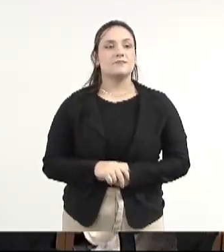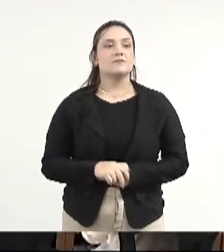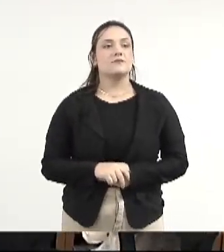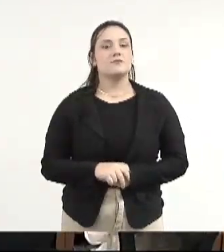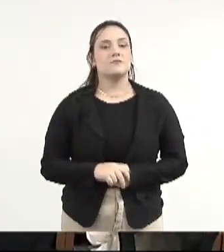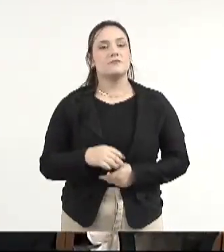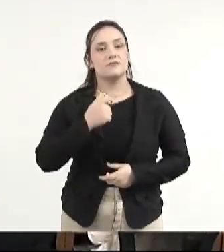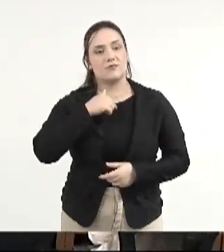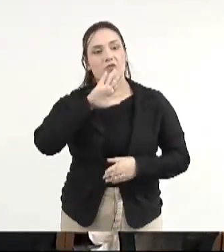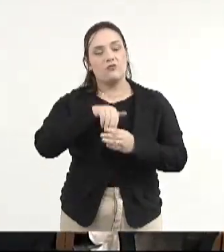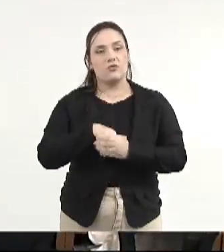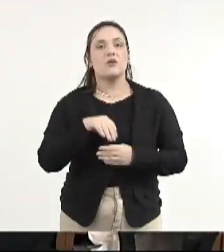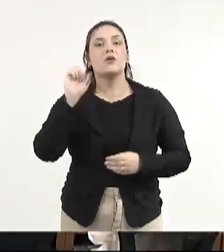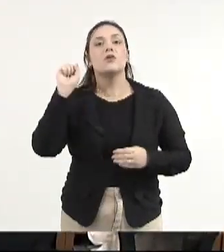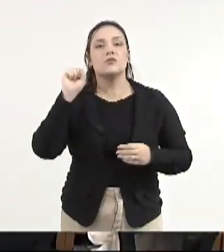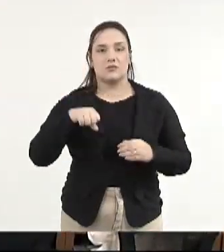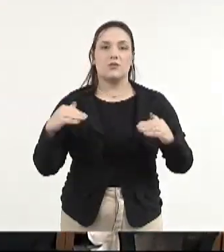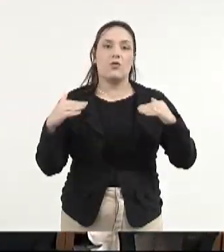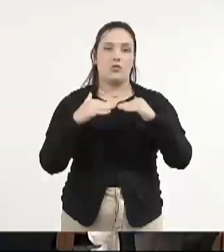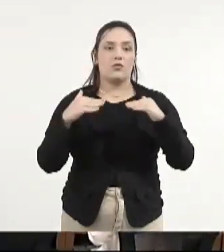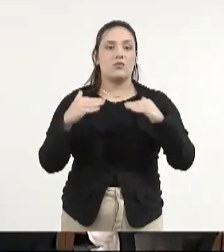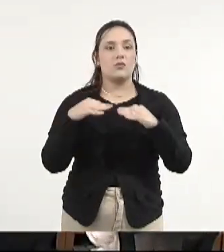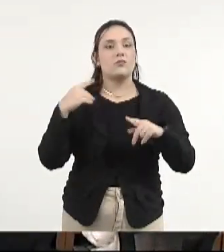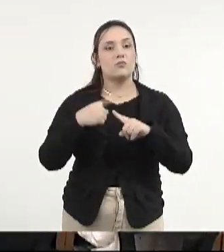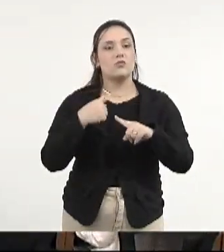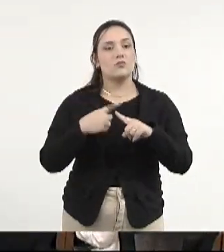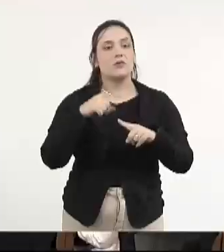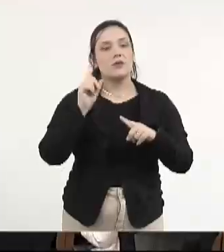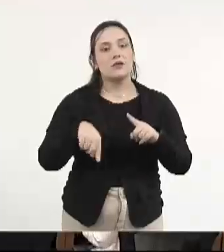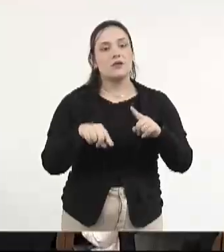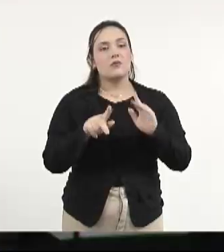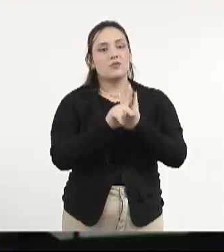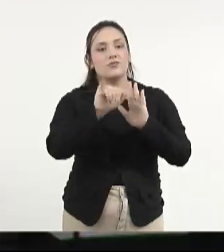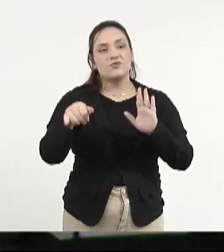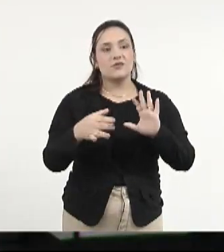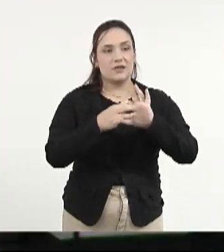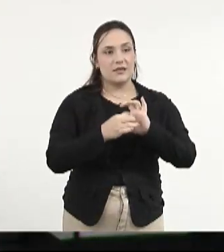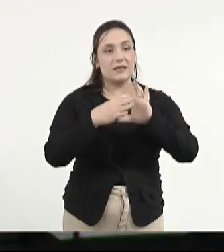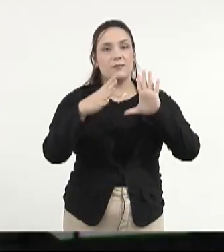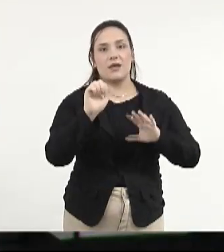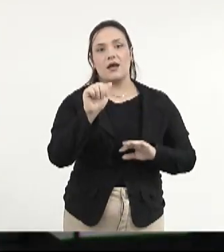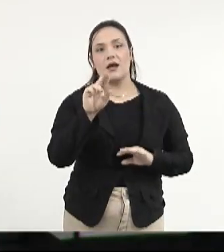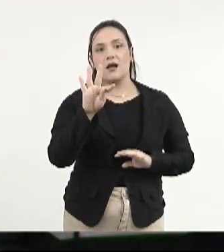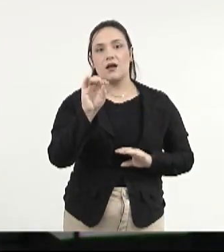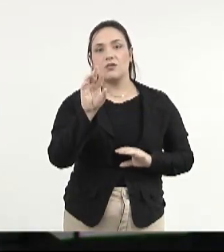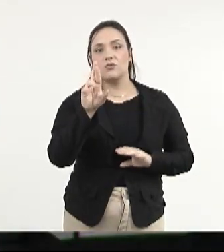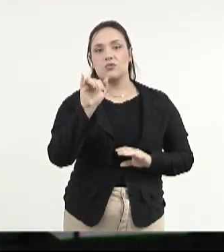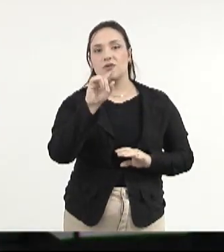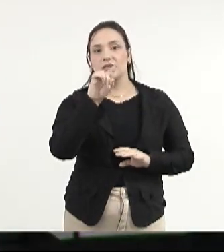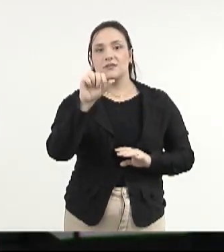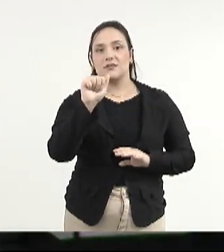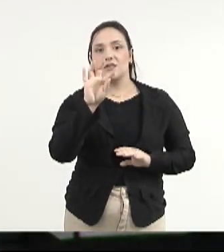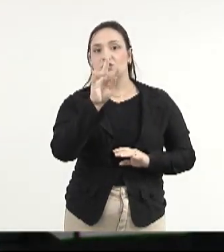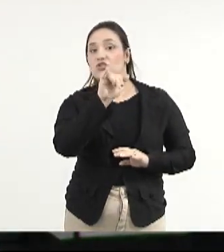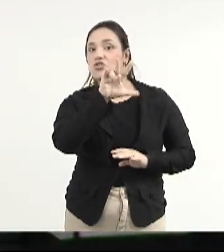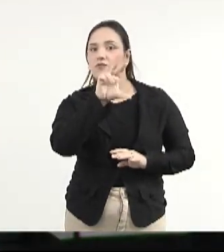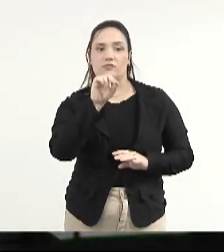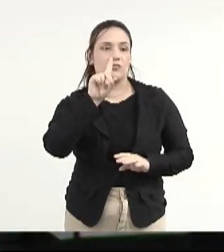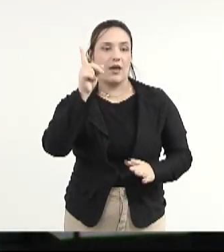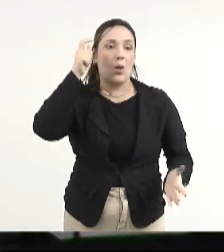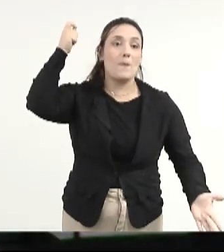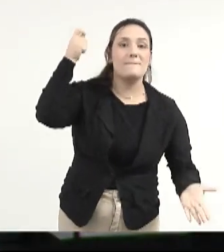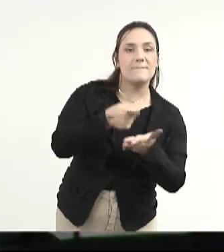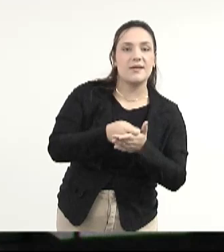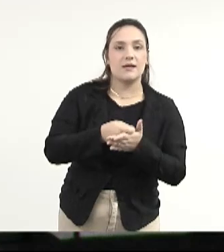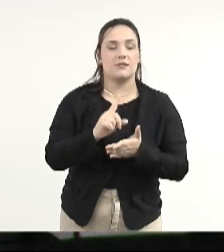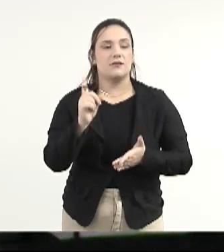eu vou votar favorável a esse projeto por se tratar de um projeto autorizativo, né? Ele não obriga